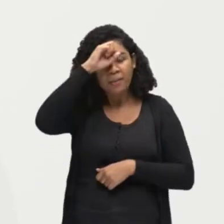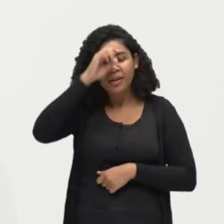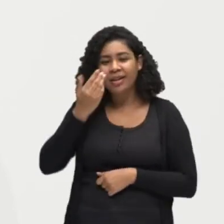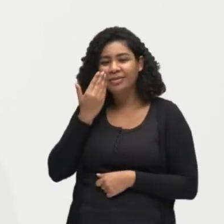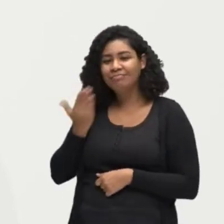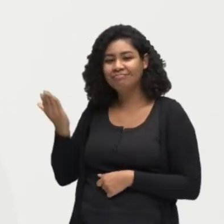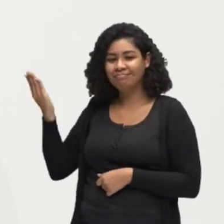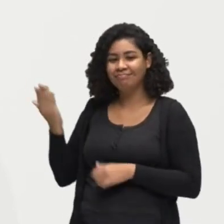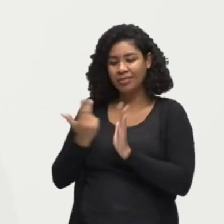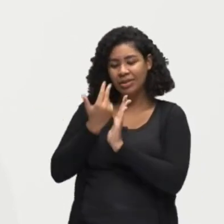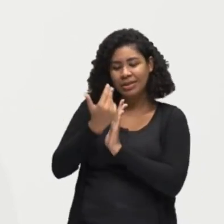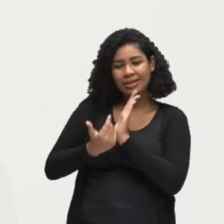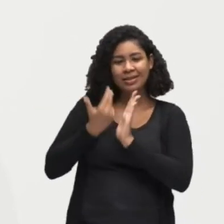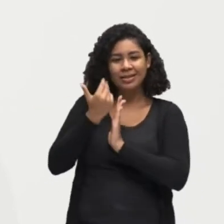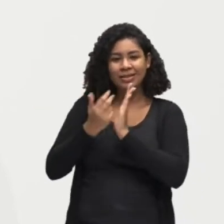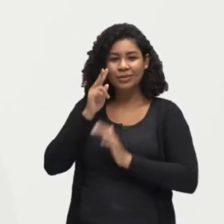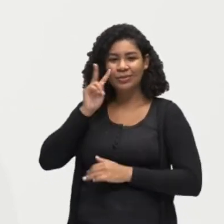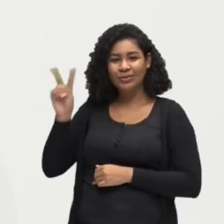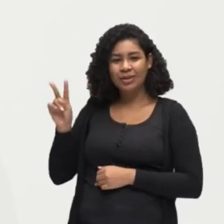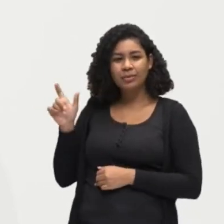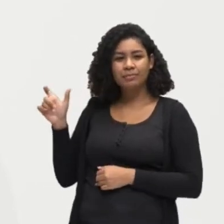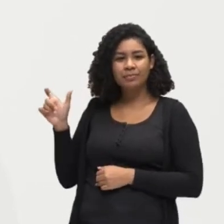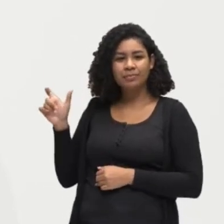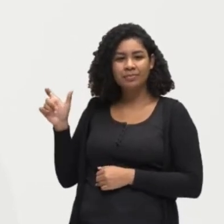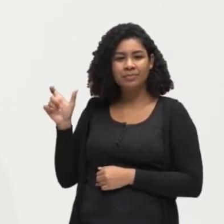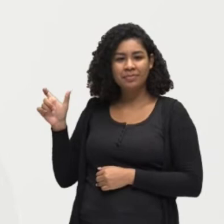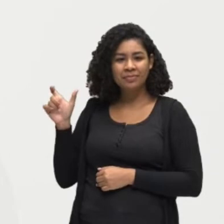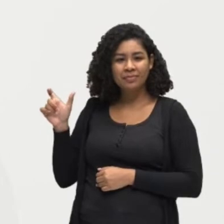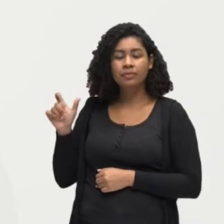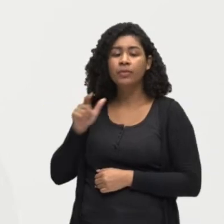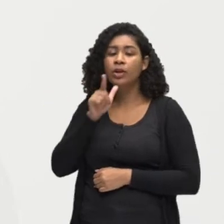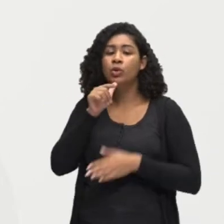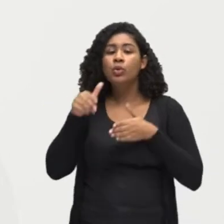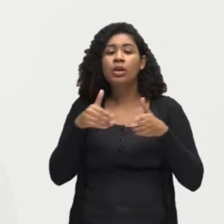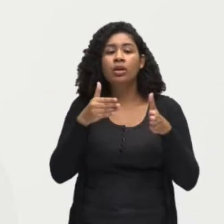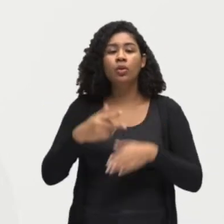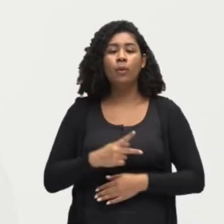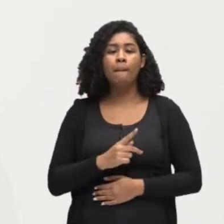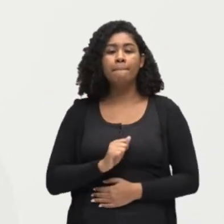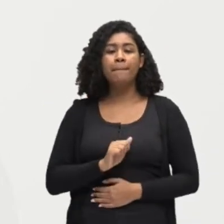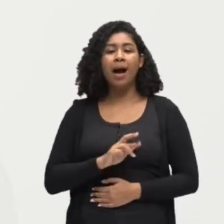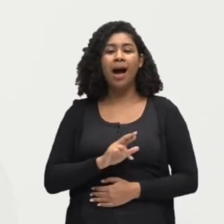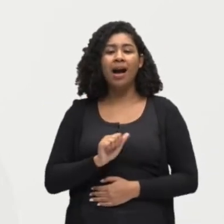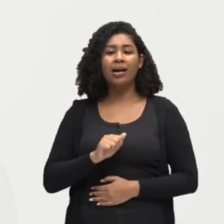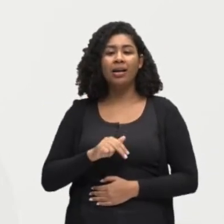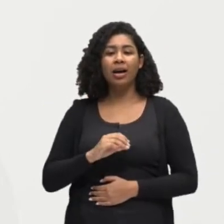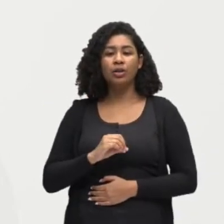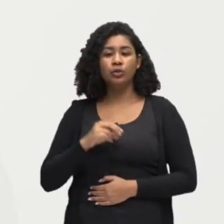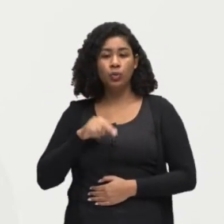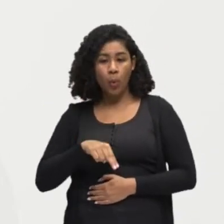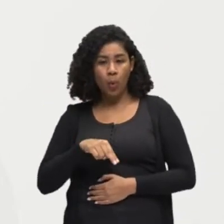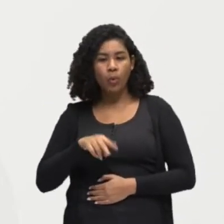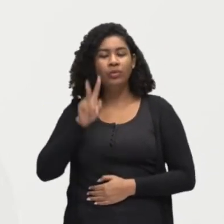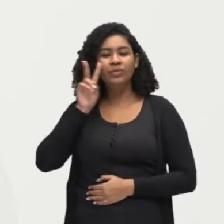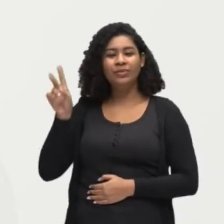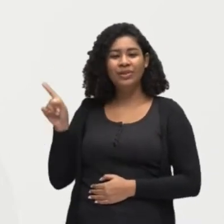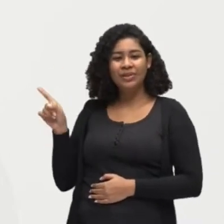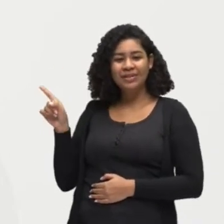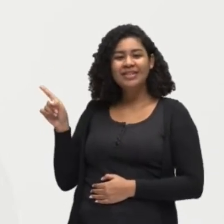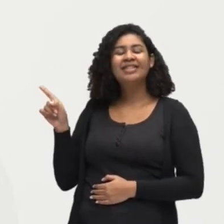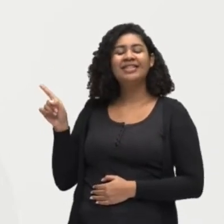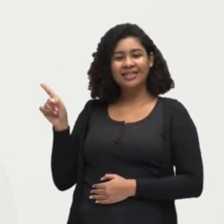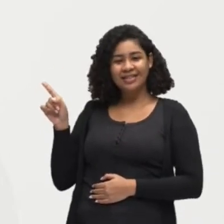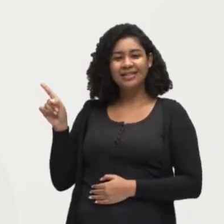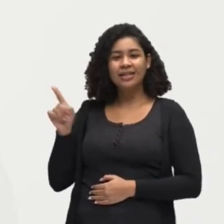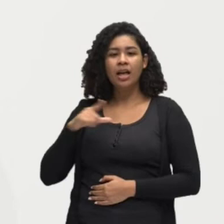uma vez a palavrinha Eldorado. Rio Maranon, que é o nome que o Amazonas recebe antes de entrar no Brasil. Aqui o